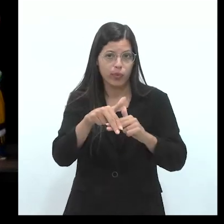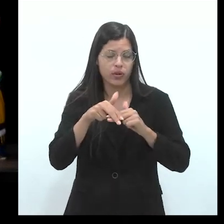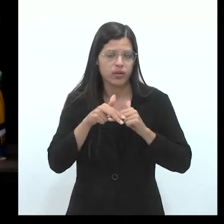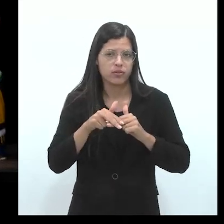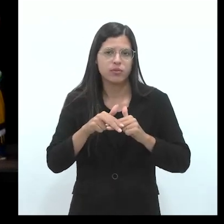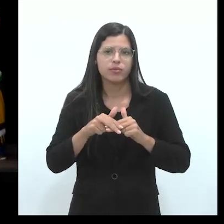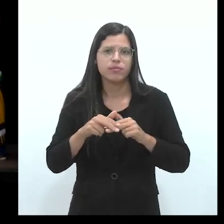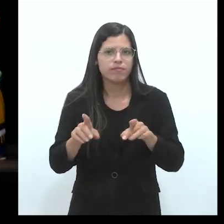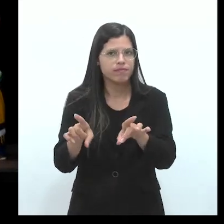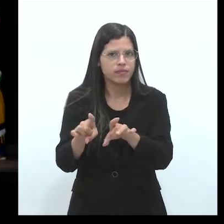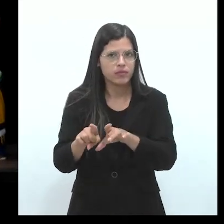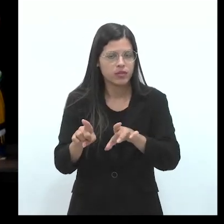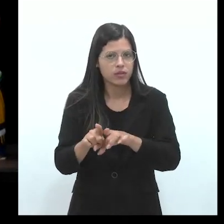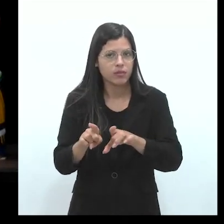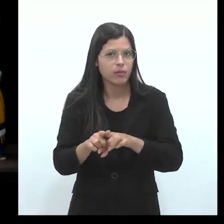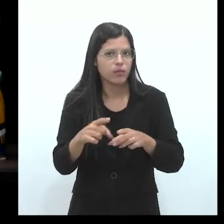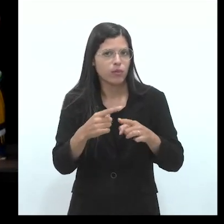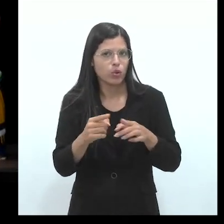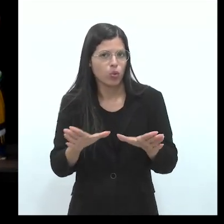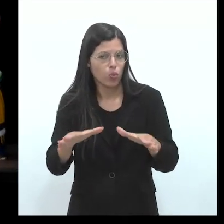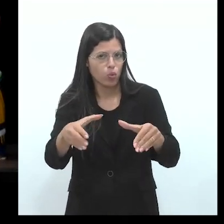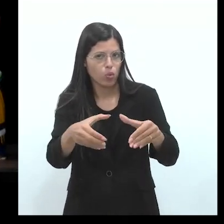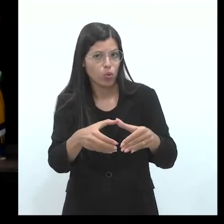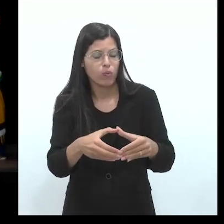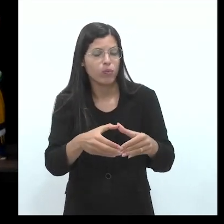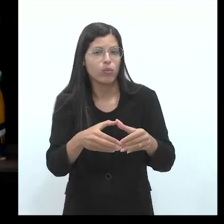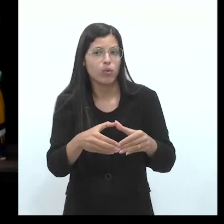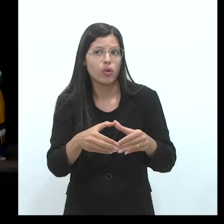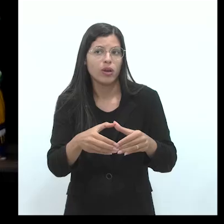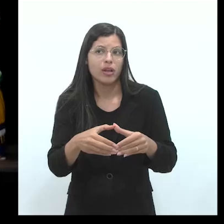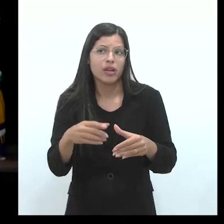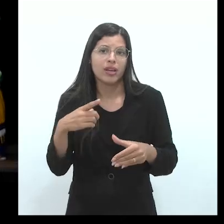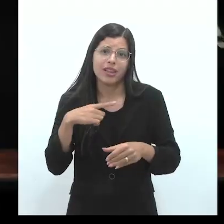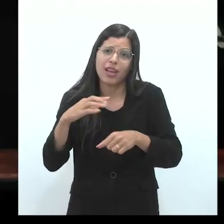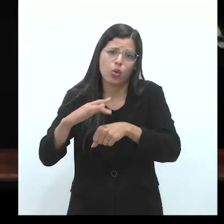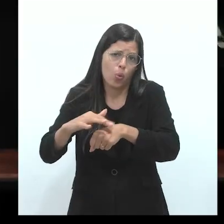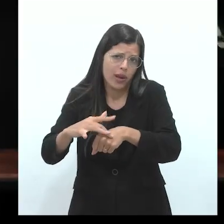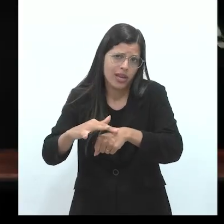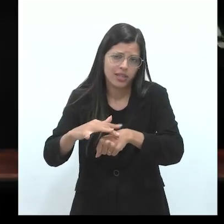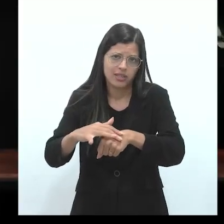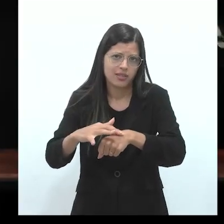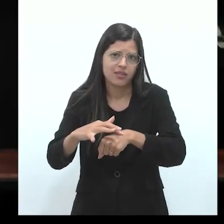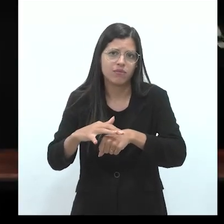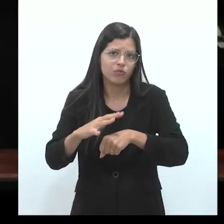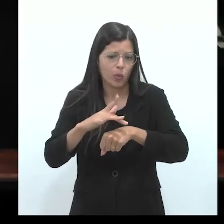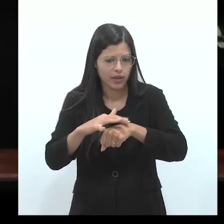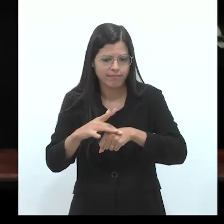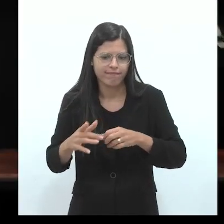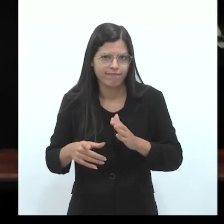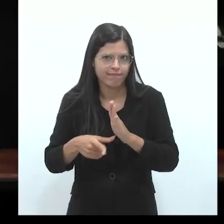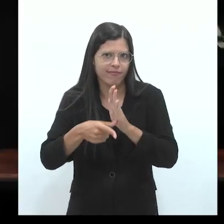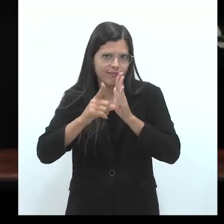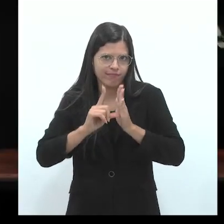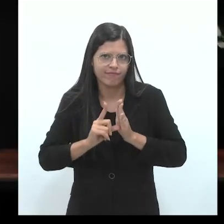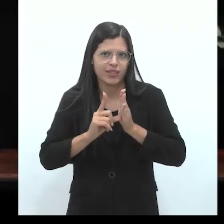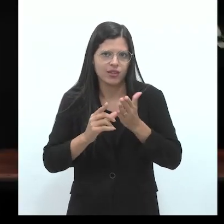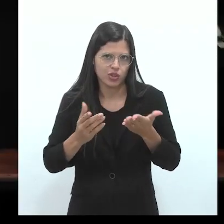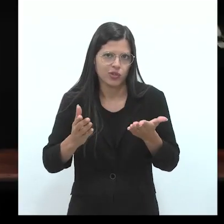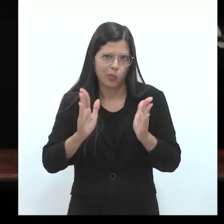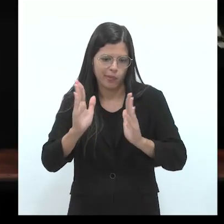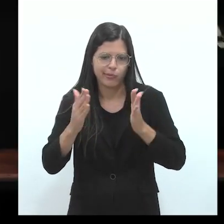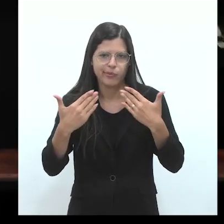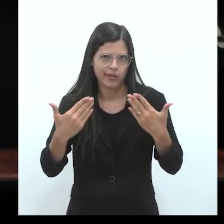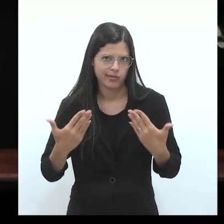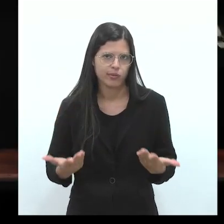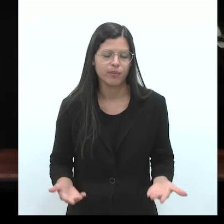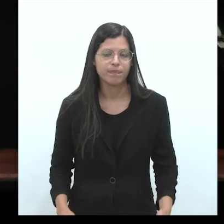fator, mas também porque é um grupo de risco que tem maior comorbidade. Doenças pré-existentes. Exatamente. Né? Também, né? Agora,